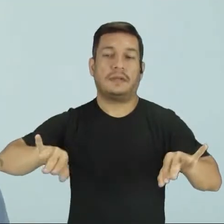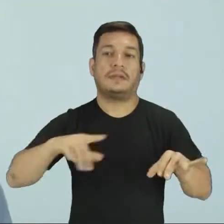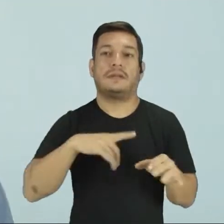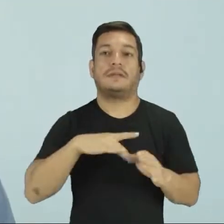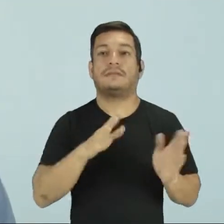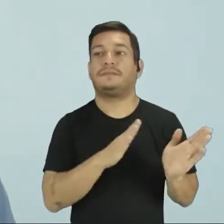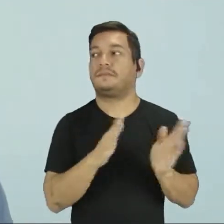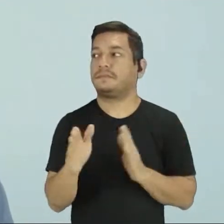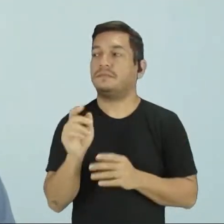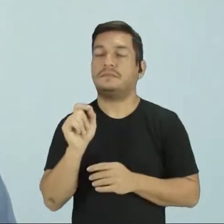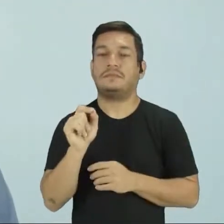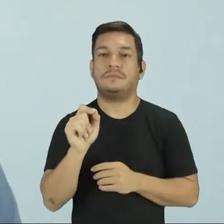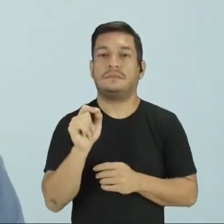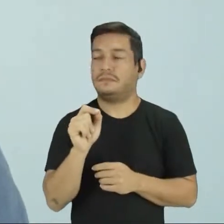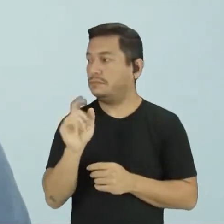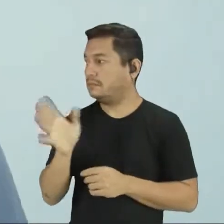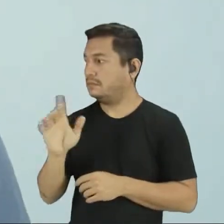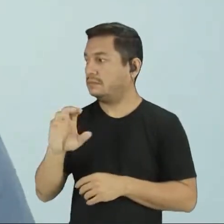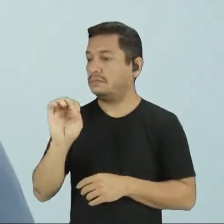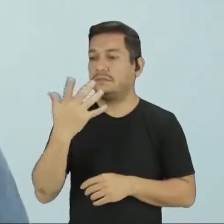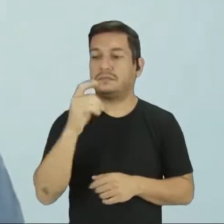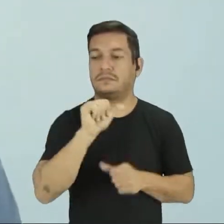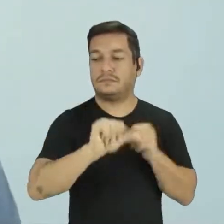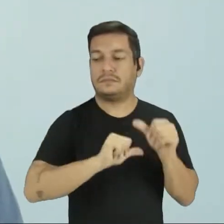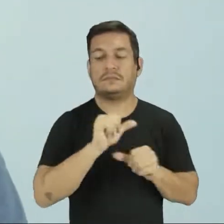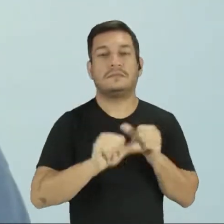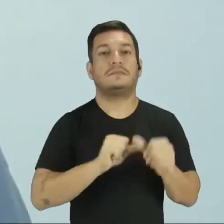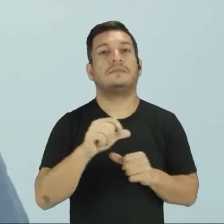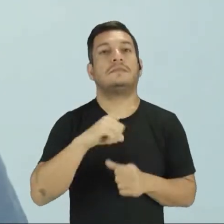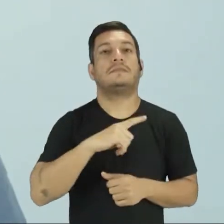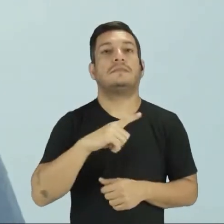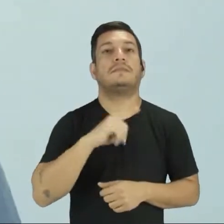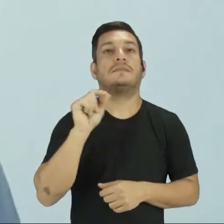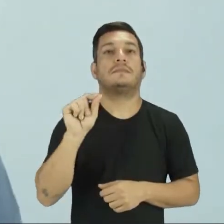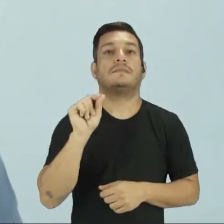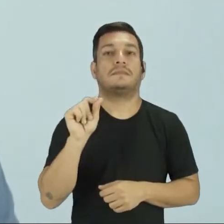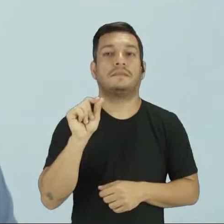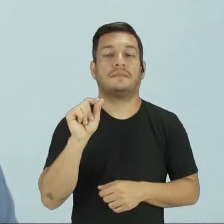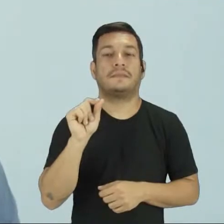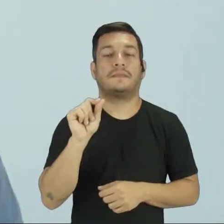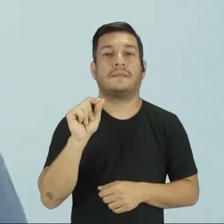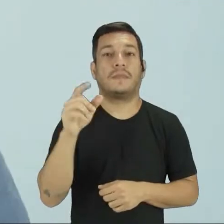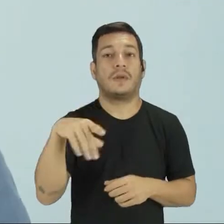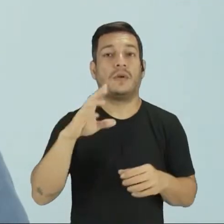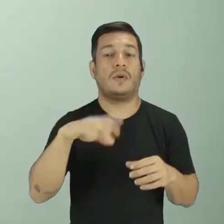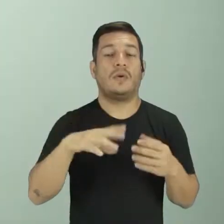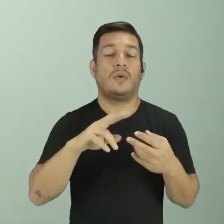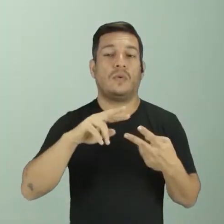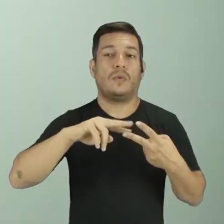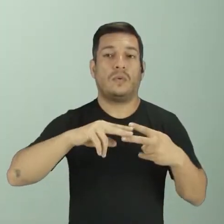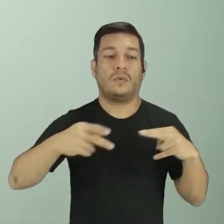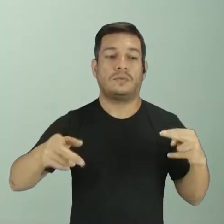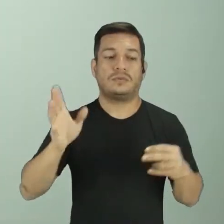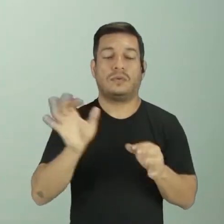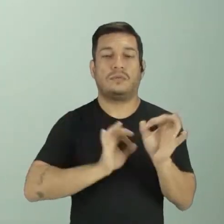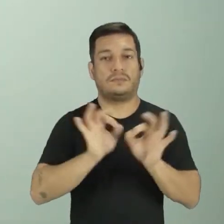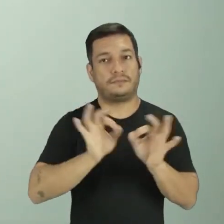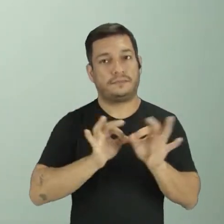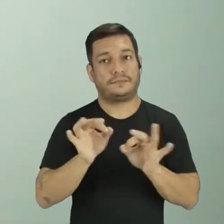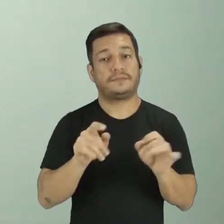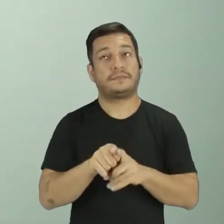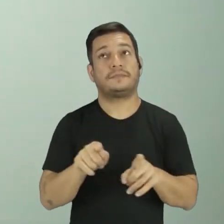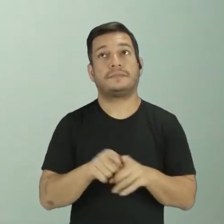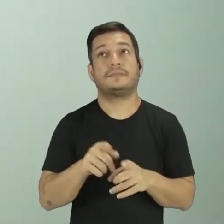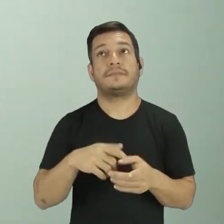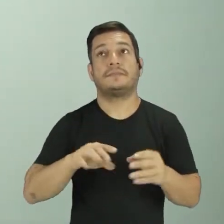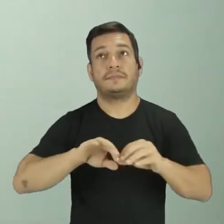tem um processo, lembra que a gente já sofreu a permutação, a gente já teve a condensação, esses cromossomos já foram organizados, eles